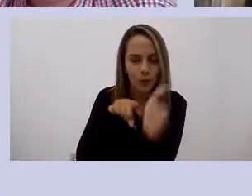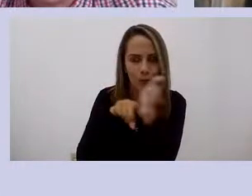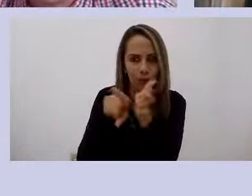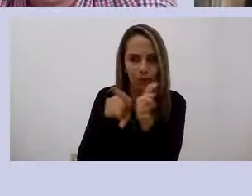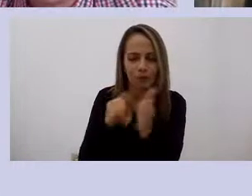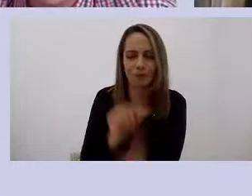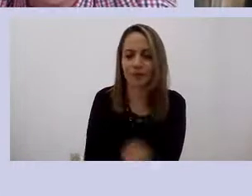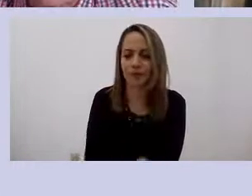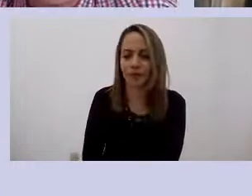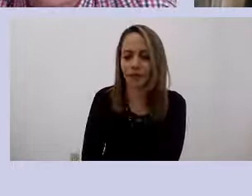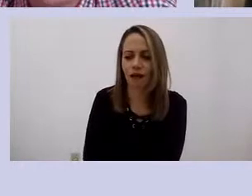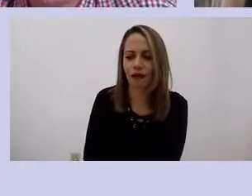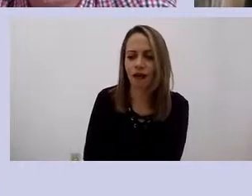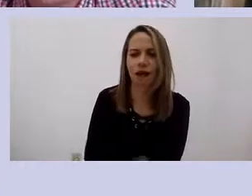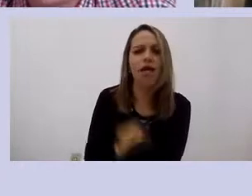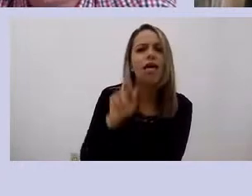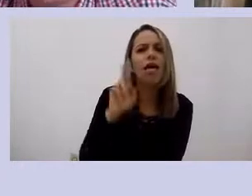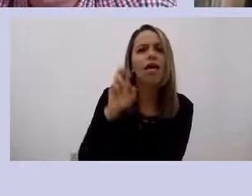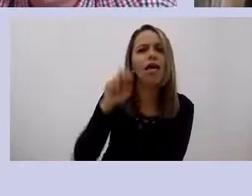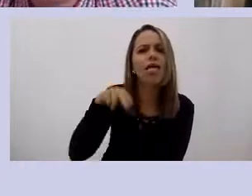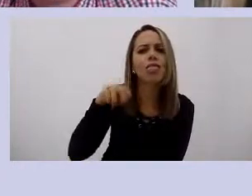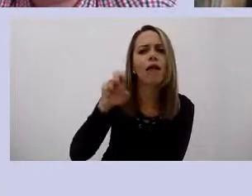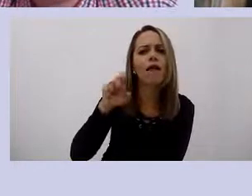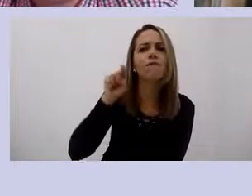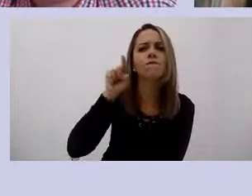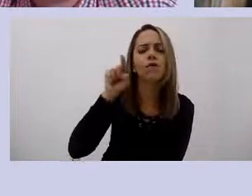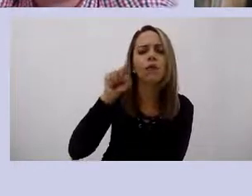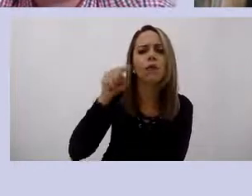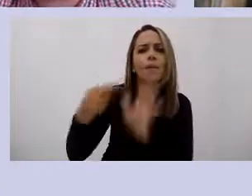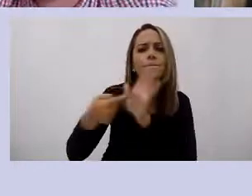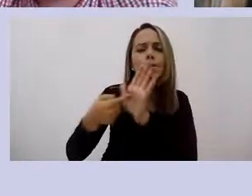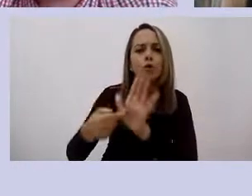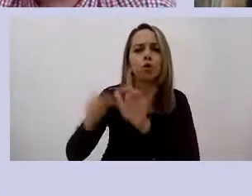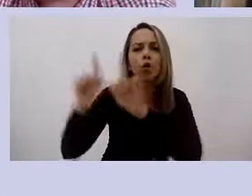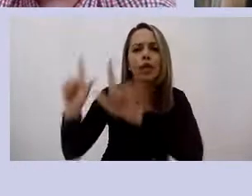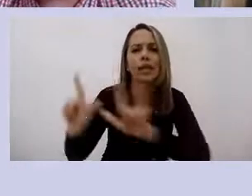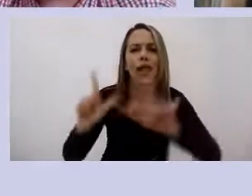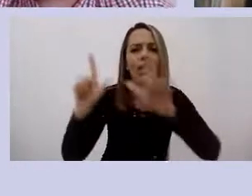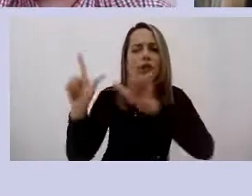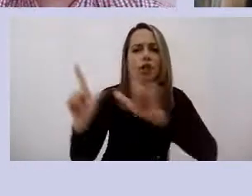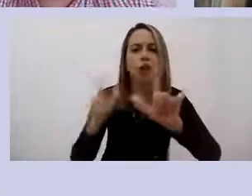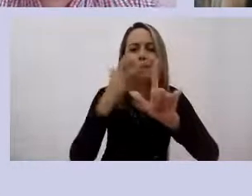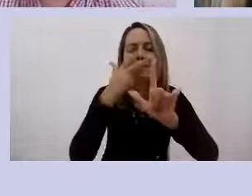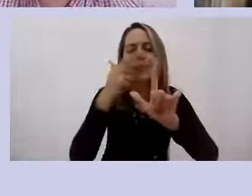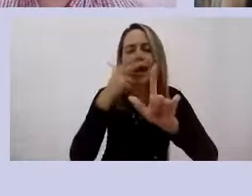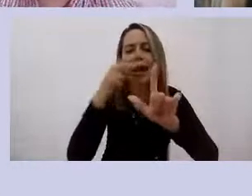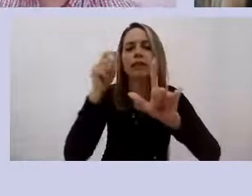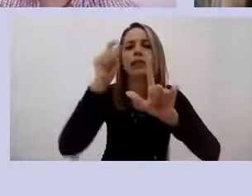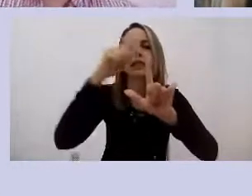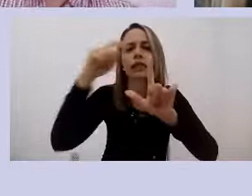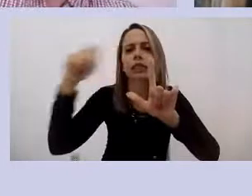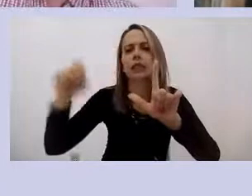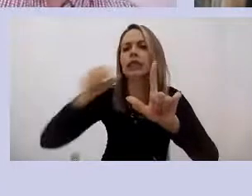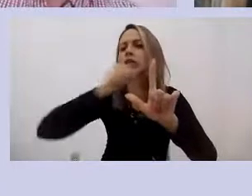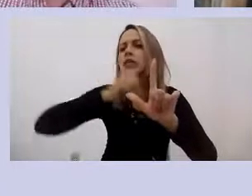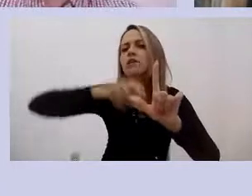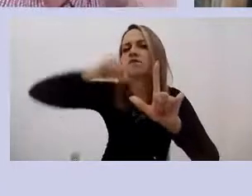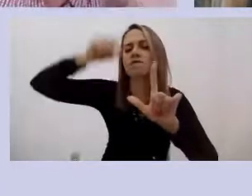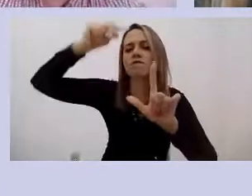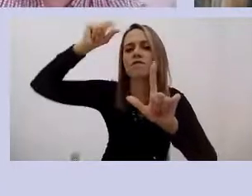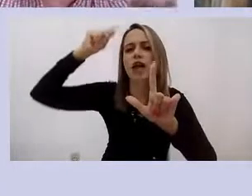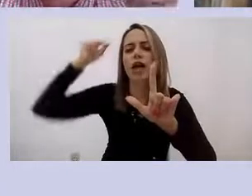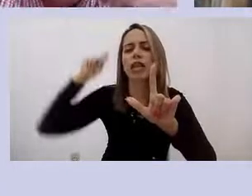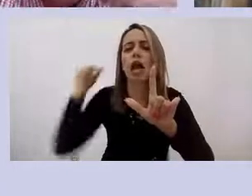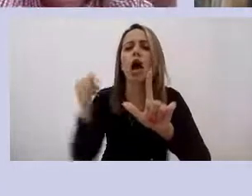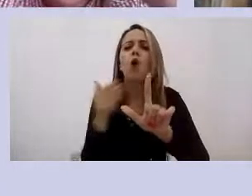últimos slides aparentam ser, pela caligrafia, de textos antigos. Quais são esses documentos e são desenhos originais?